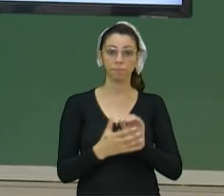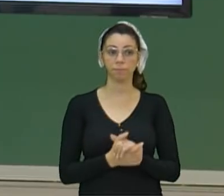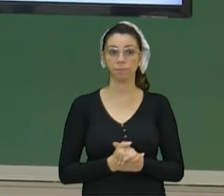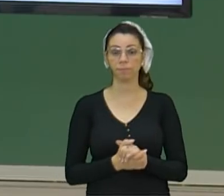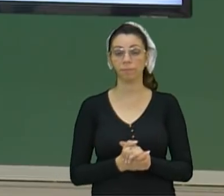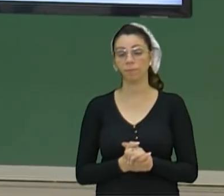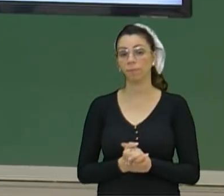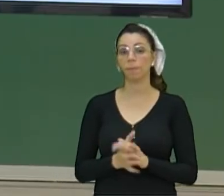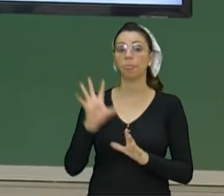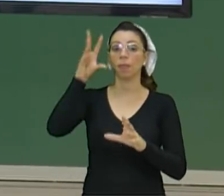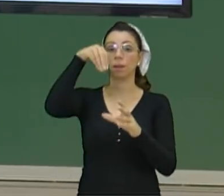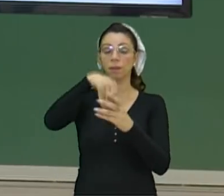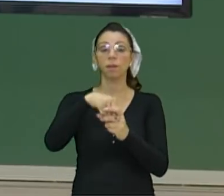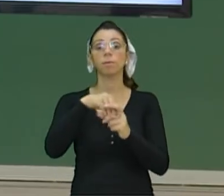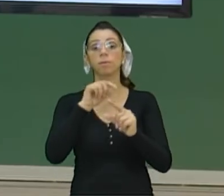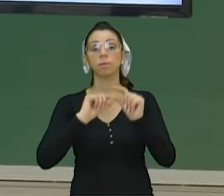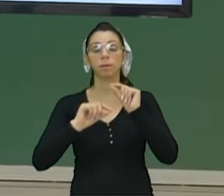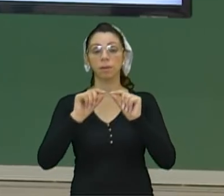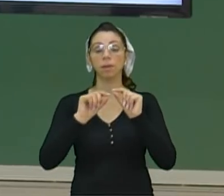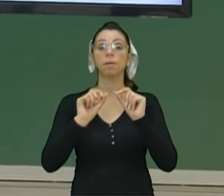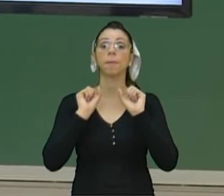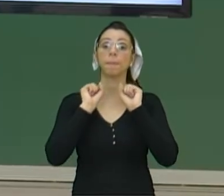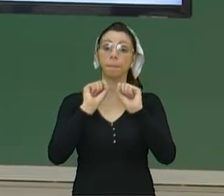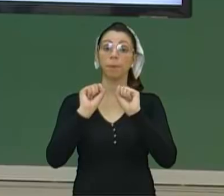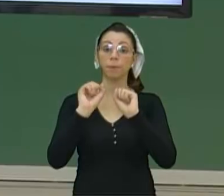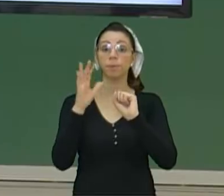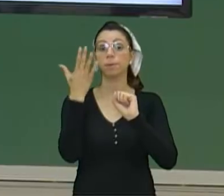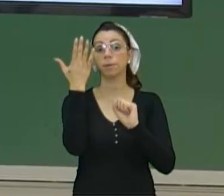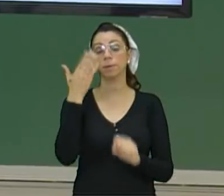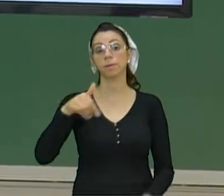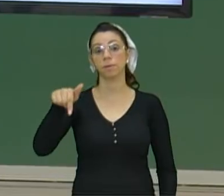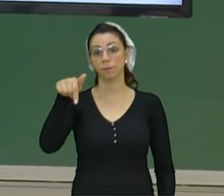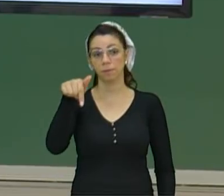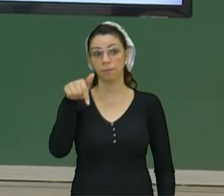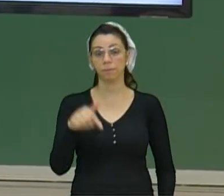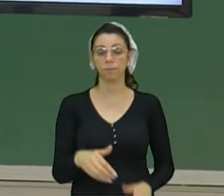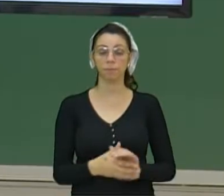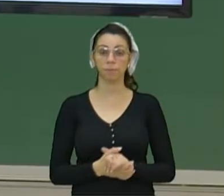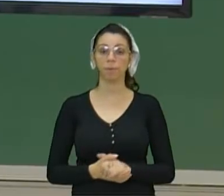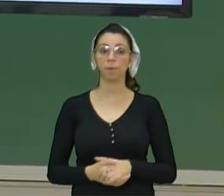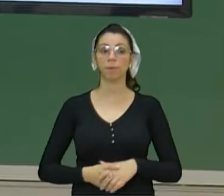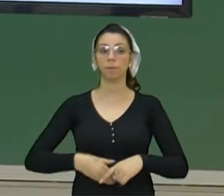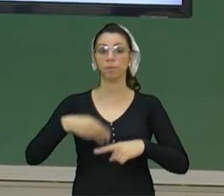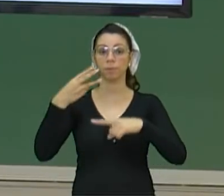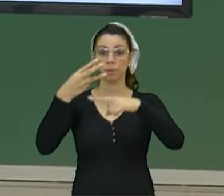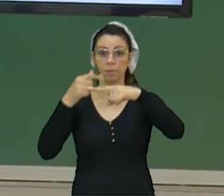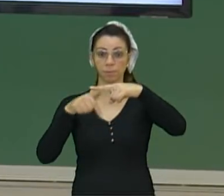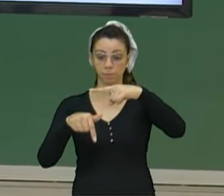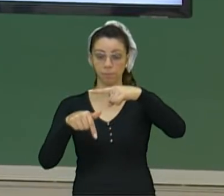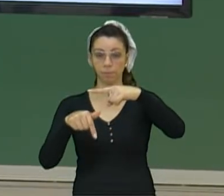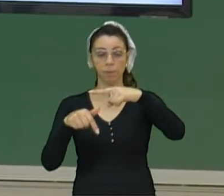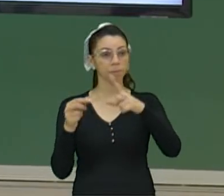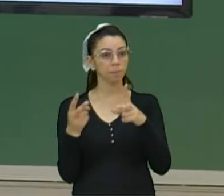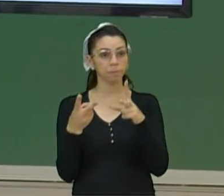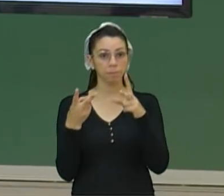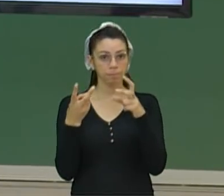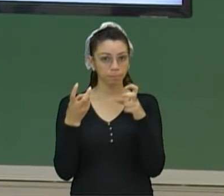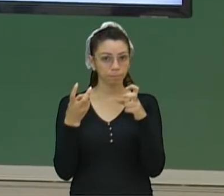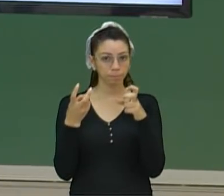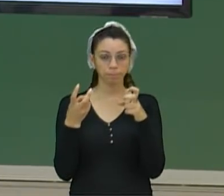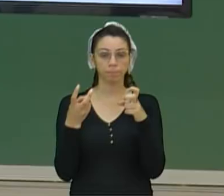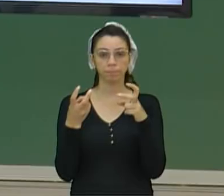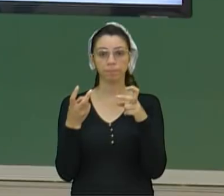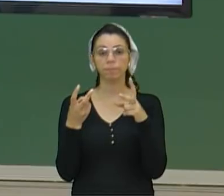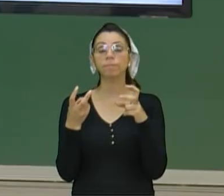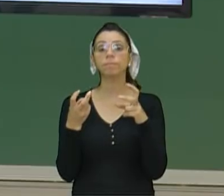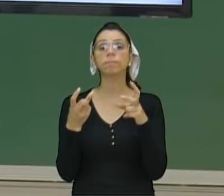os meus possíveis 7. Então, eu tenho 3 sobre 7. Então, nesse caso, percebam que nós